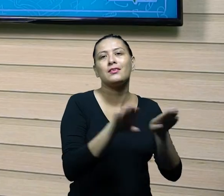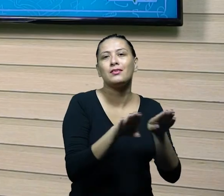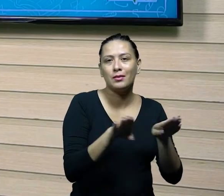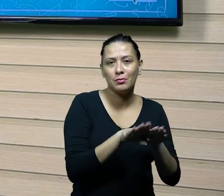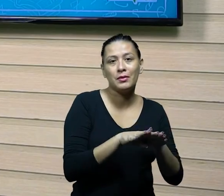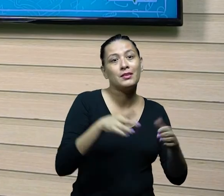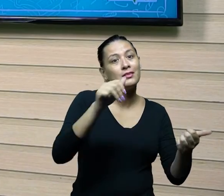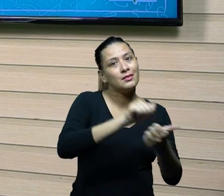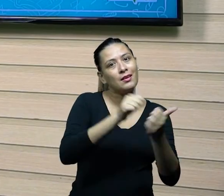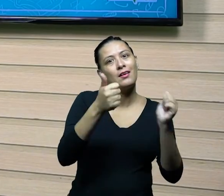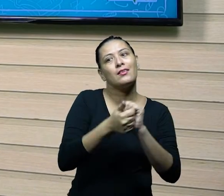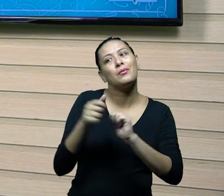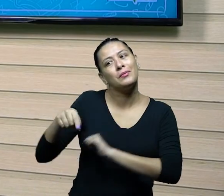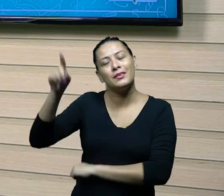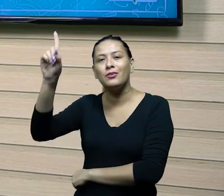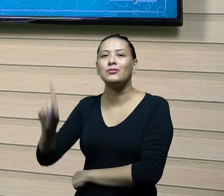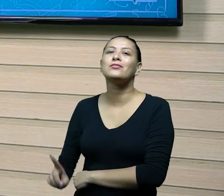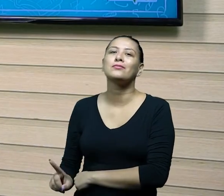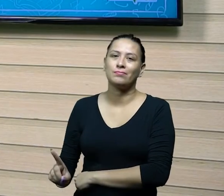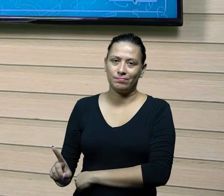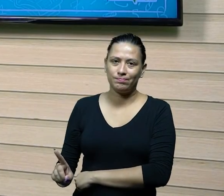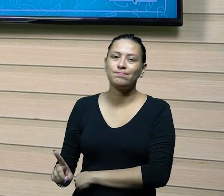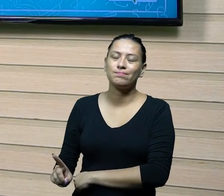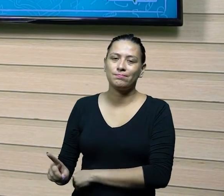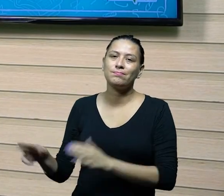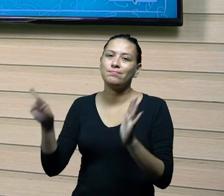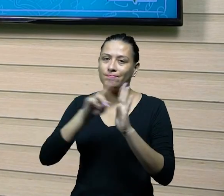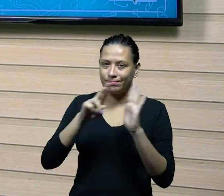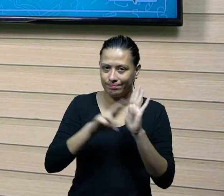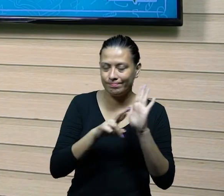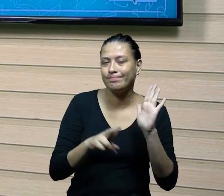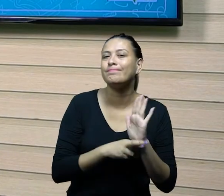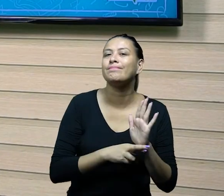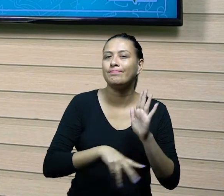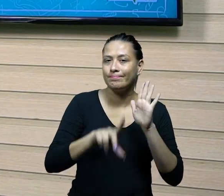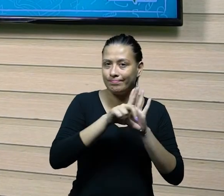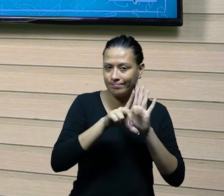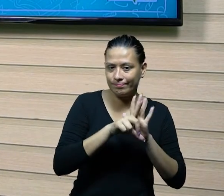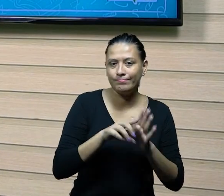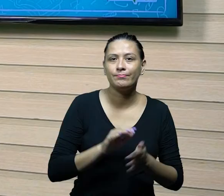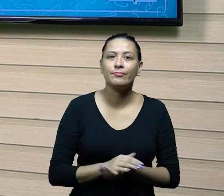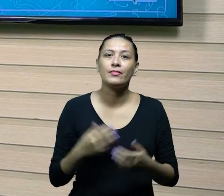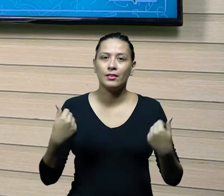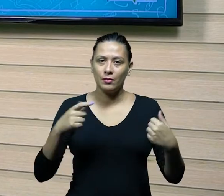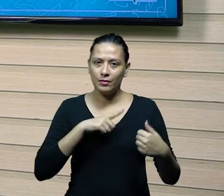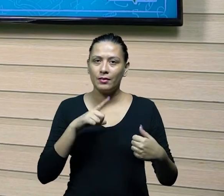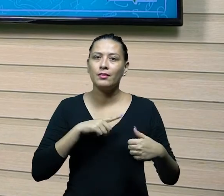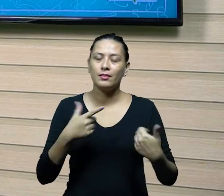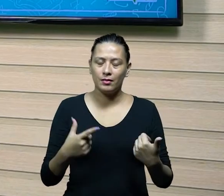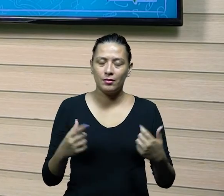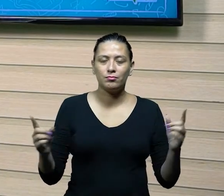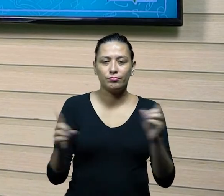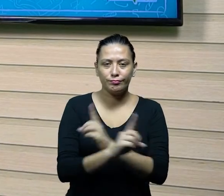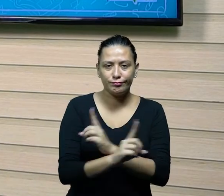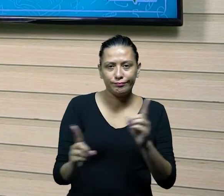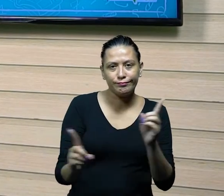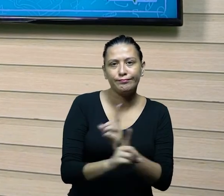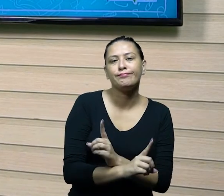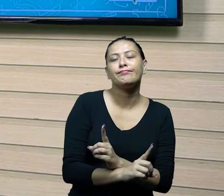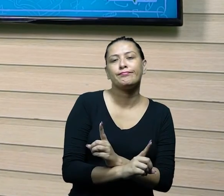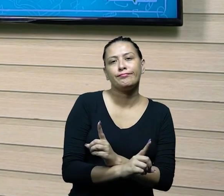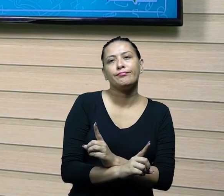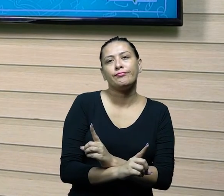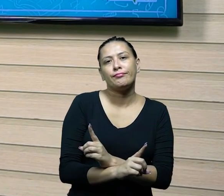mesmo processo ela tem que se adaptar ao direito as normas jurídicas Tá bom então existe esse duplo sentido né de